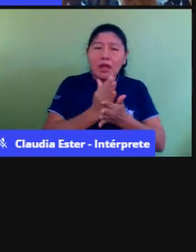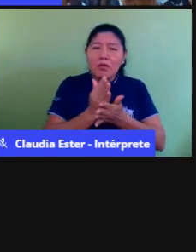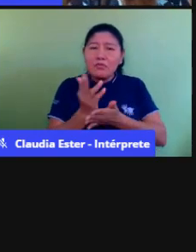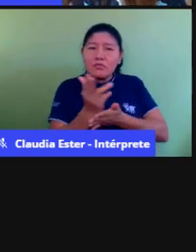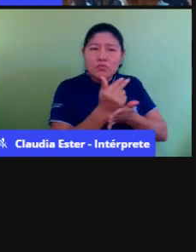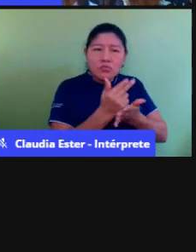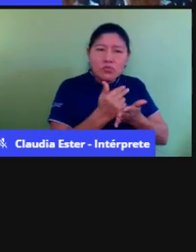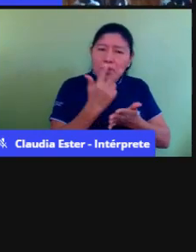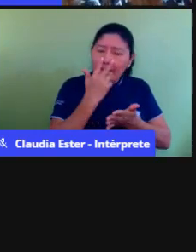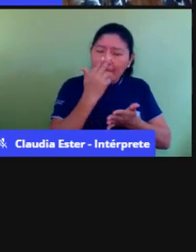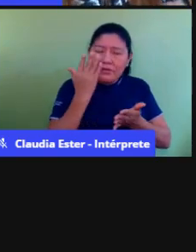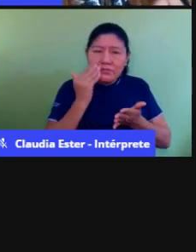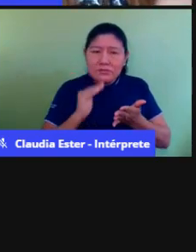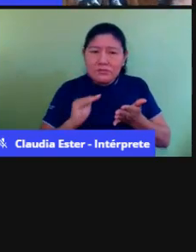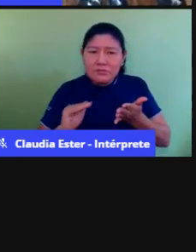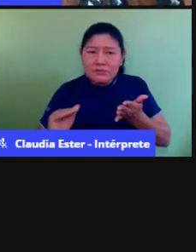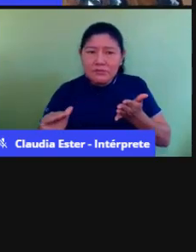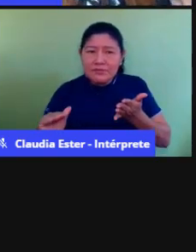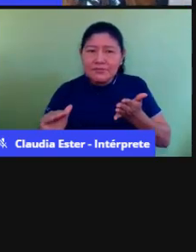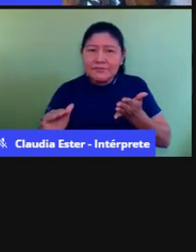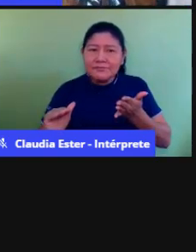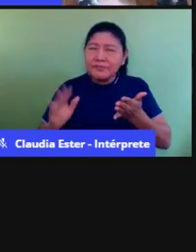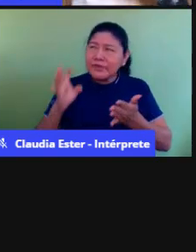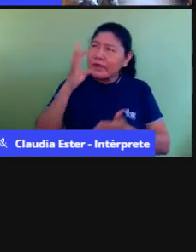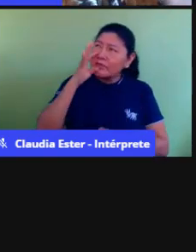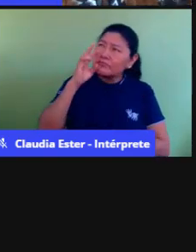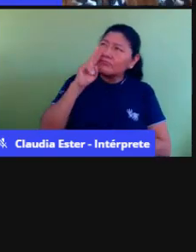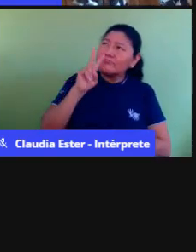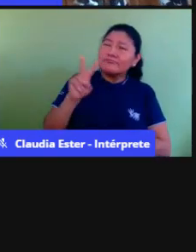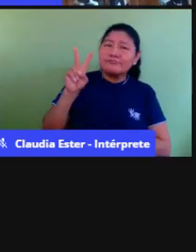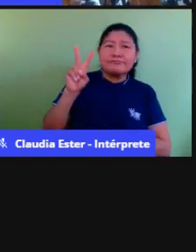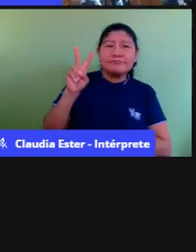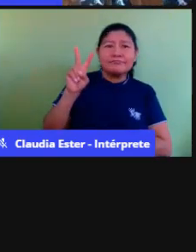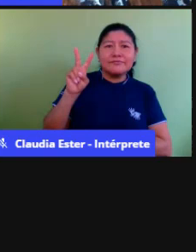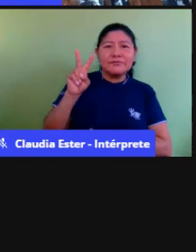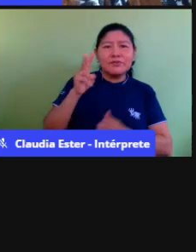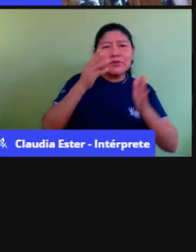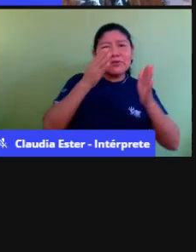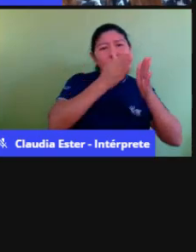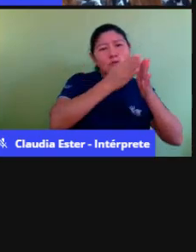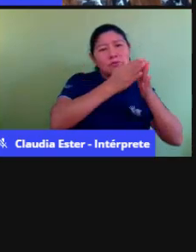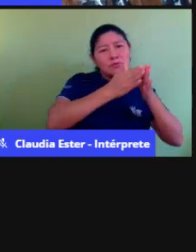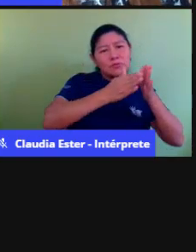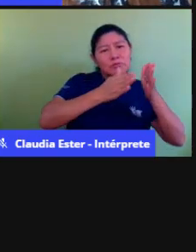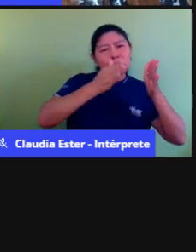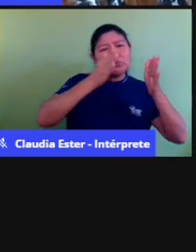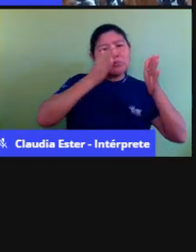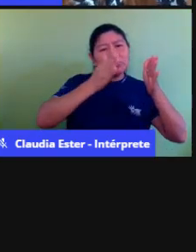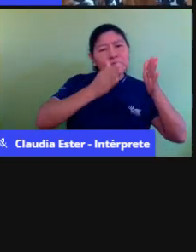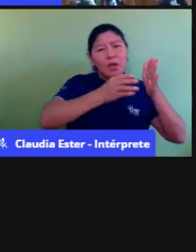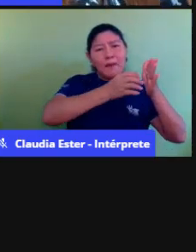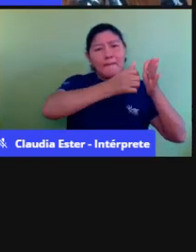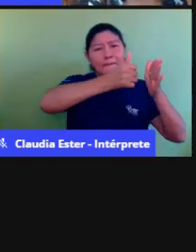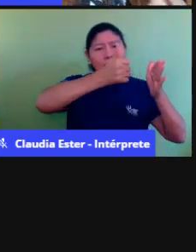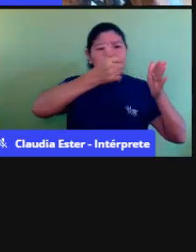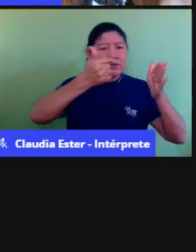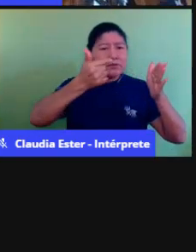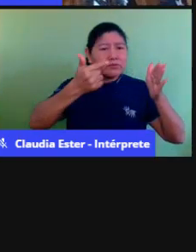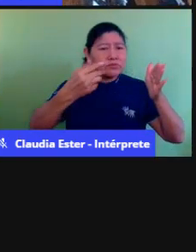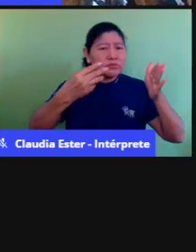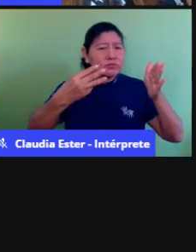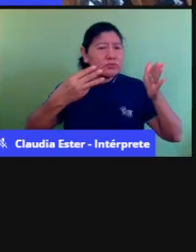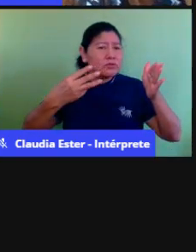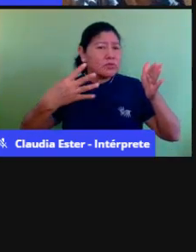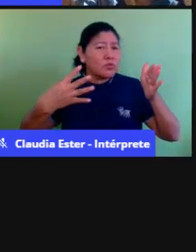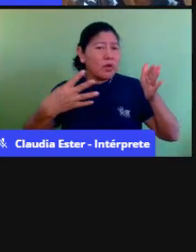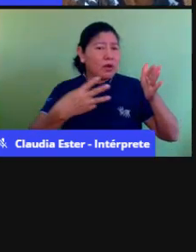uma criança. E ao observarmos todas as etapas dessa imagem desses touros, qual